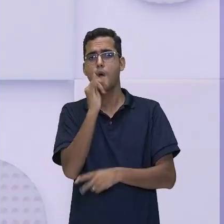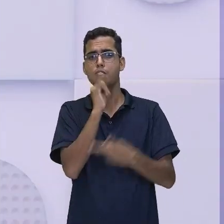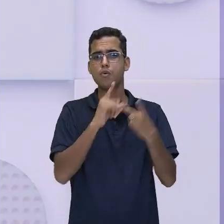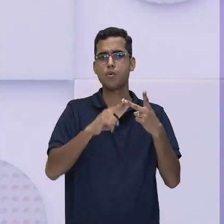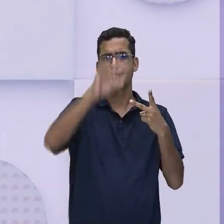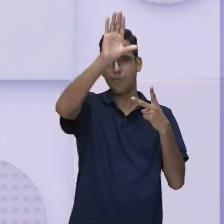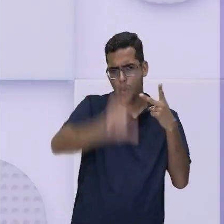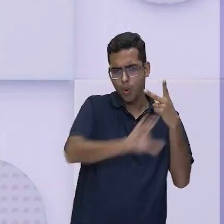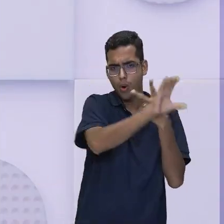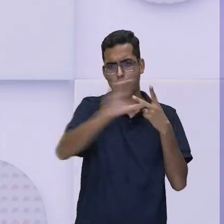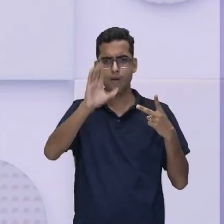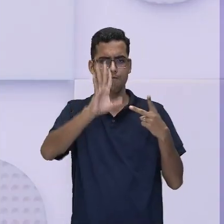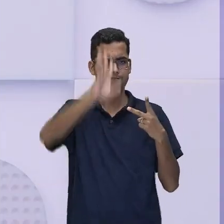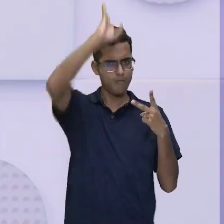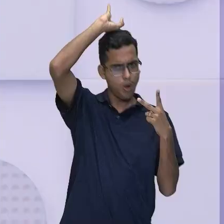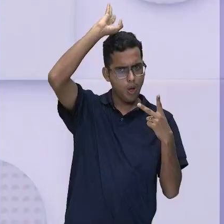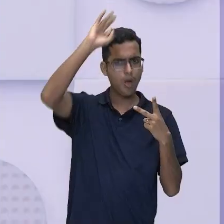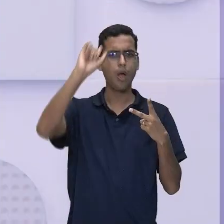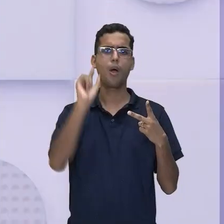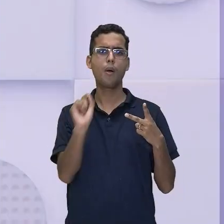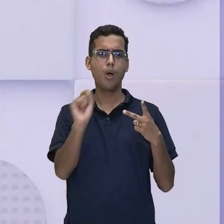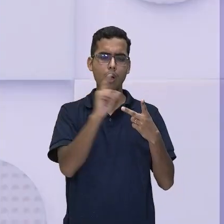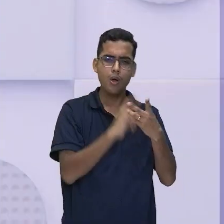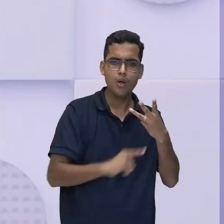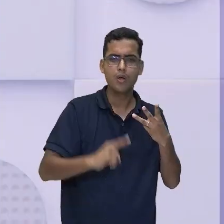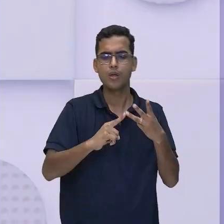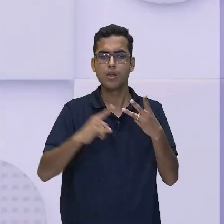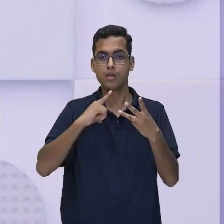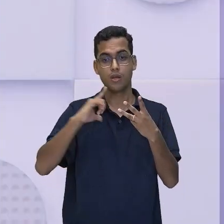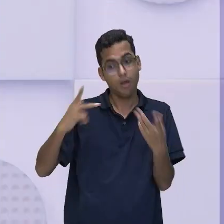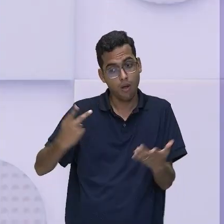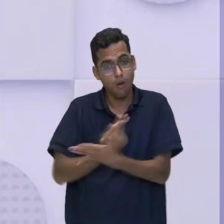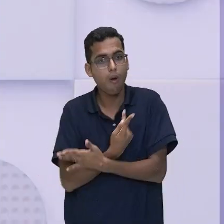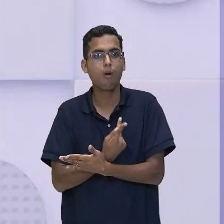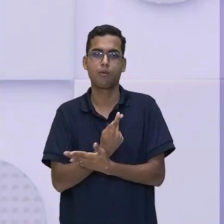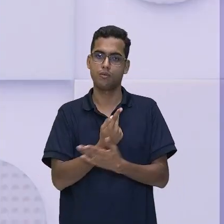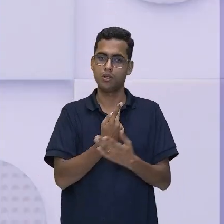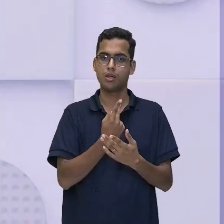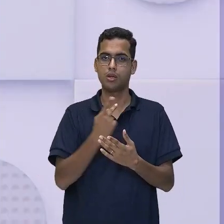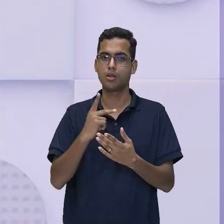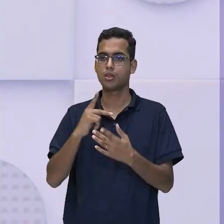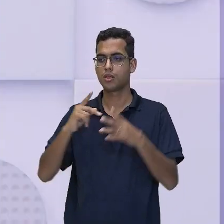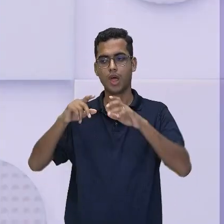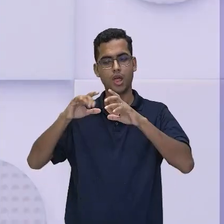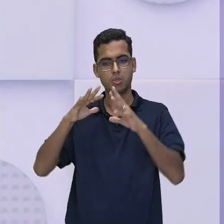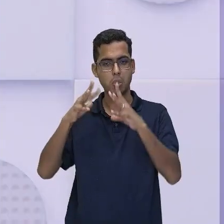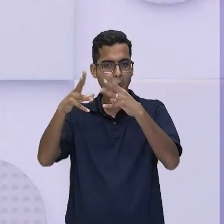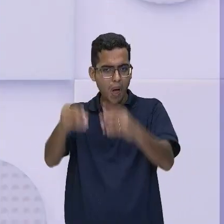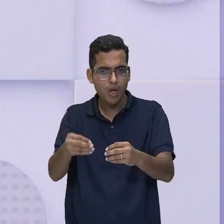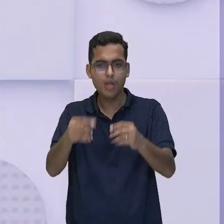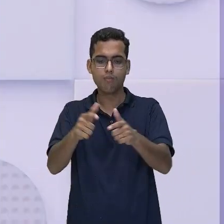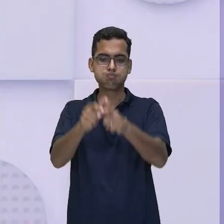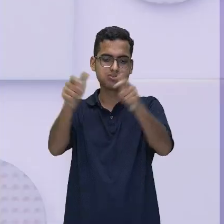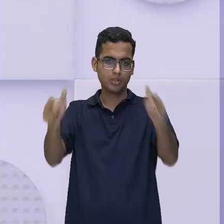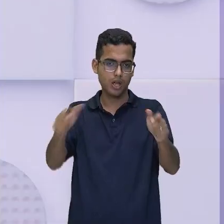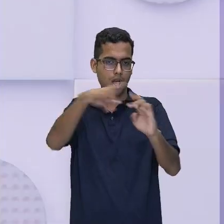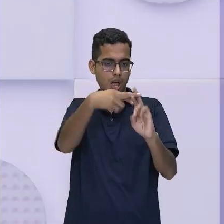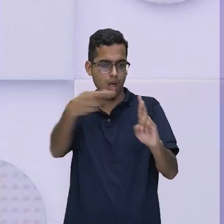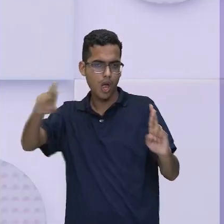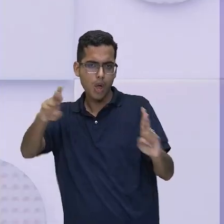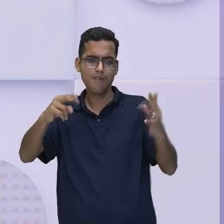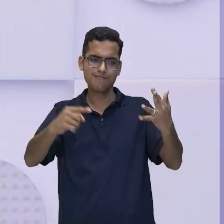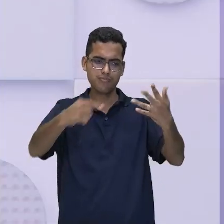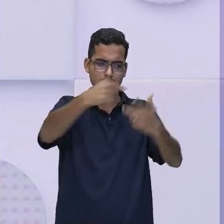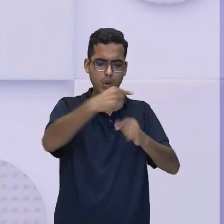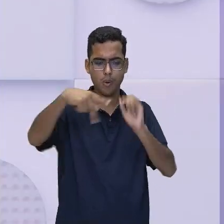catolicismo romano, é algo que acontece nas mais variadas religiões do mundo. Até mesmo porque você pressupõe